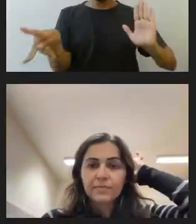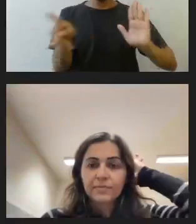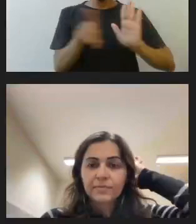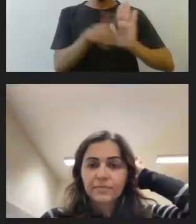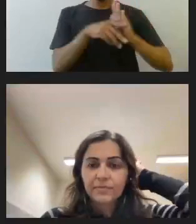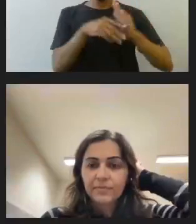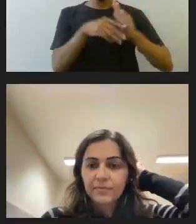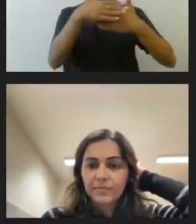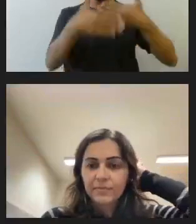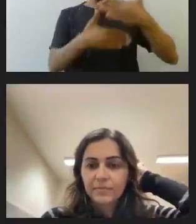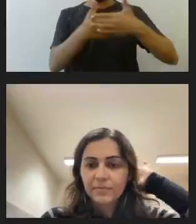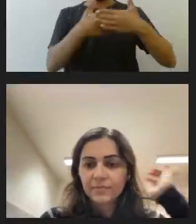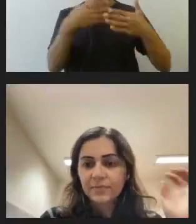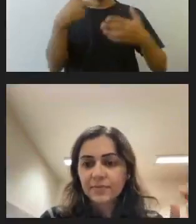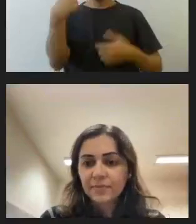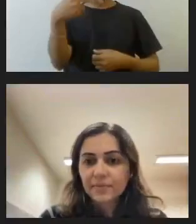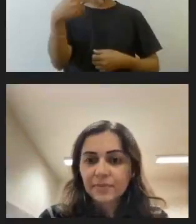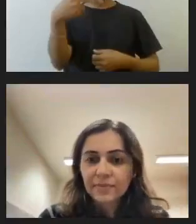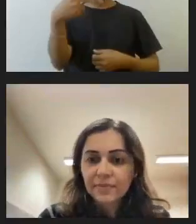de vocês, tá?